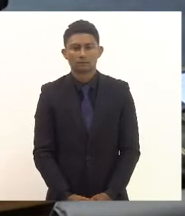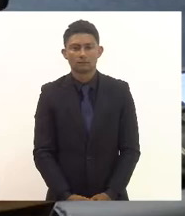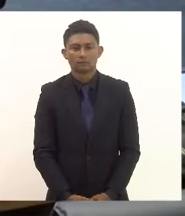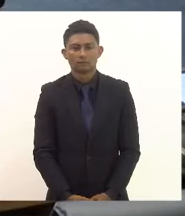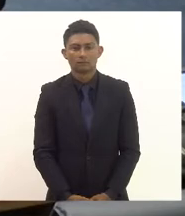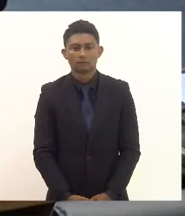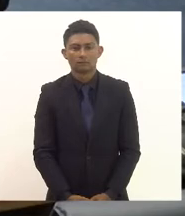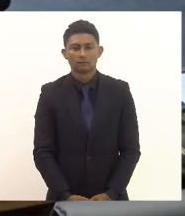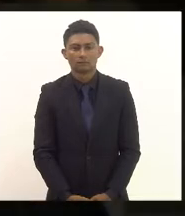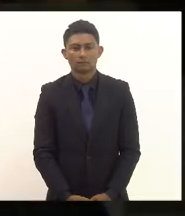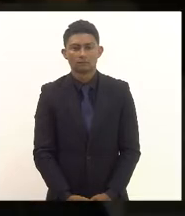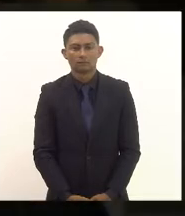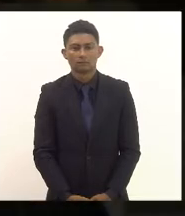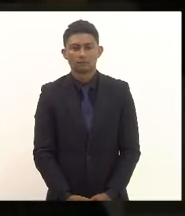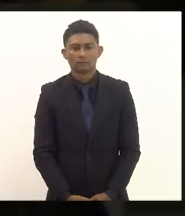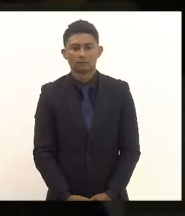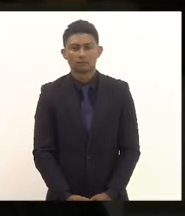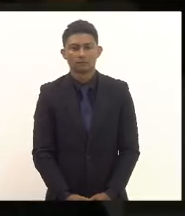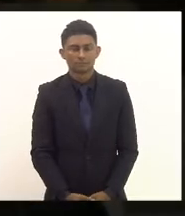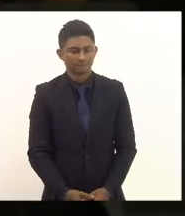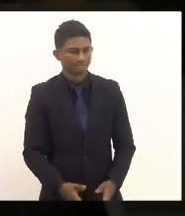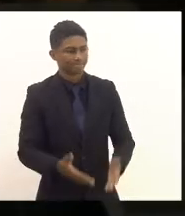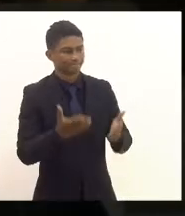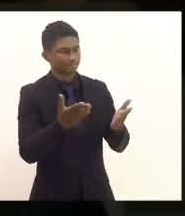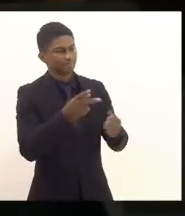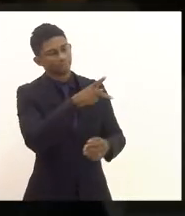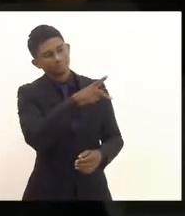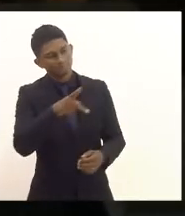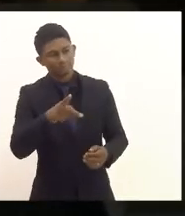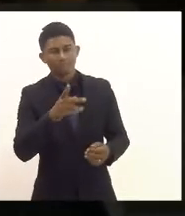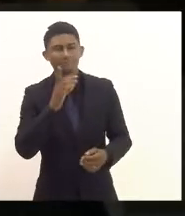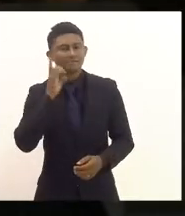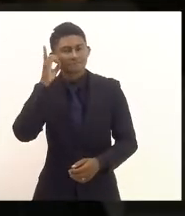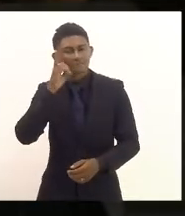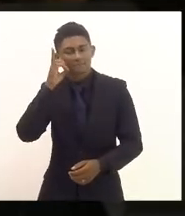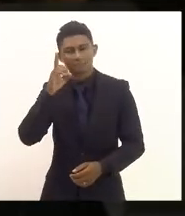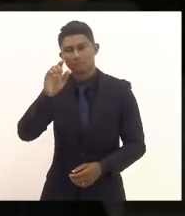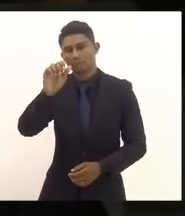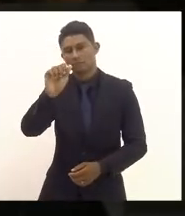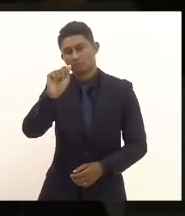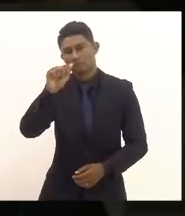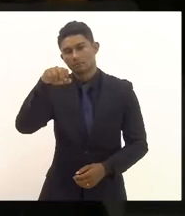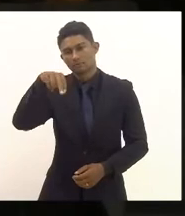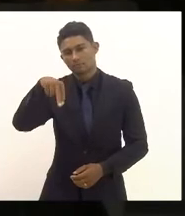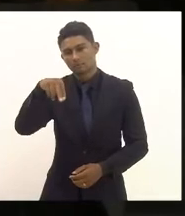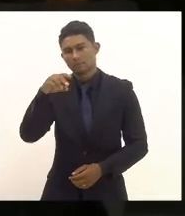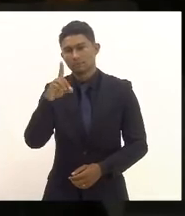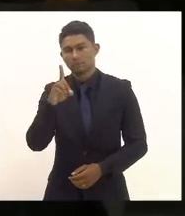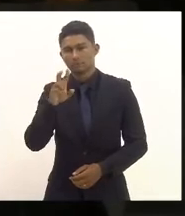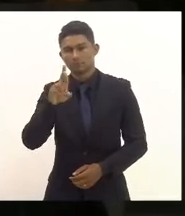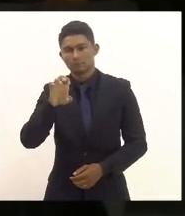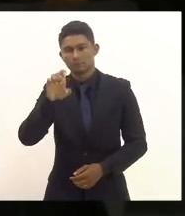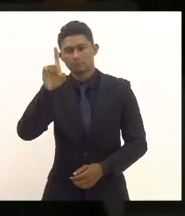em qualquer presidente Deputado André Ceciliano